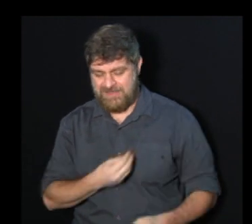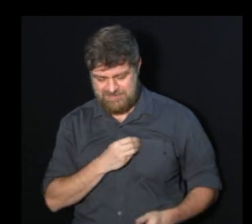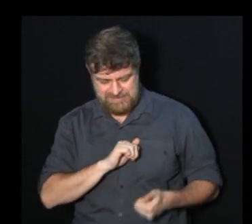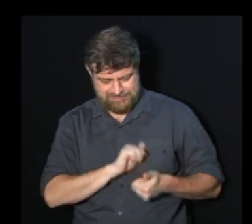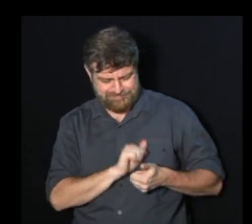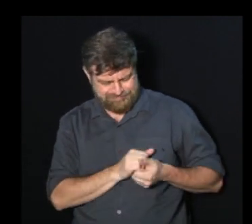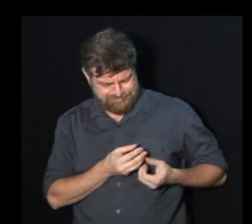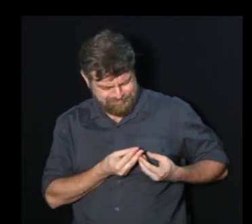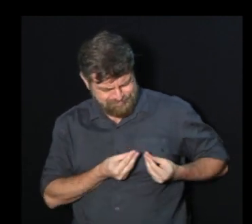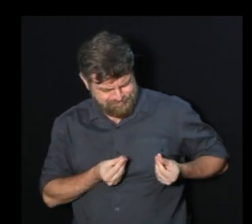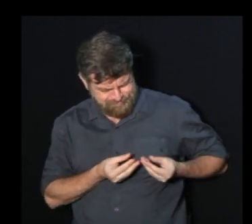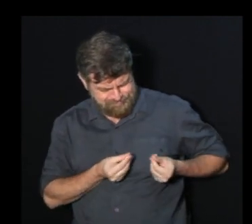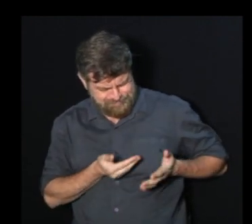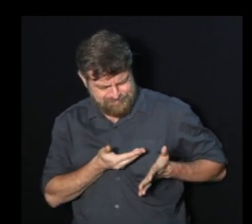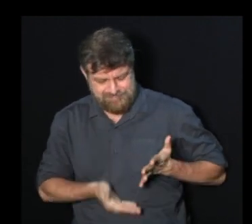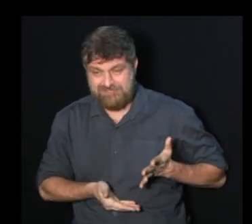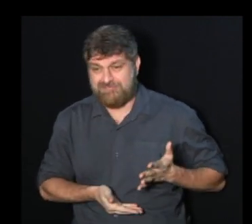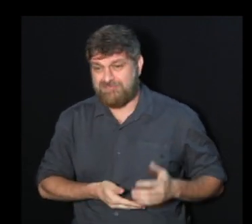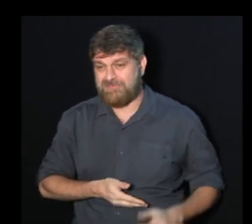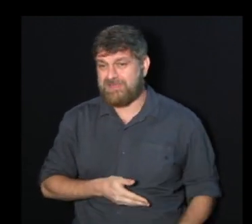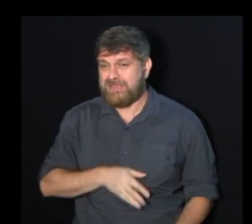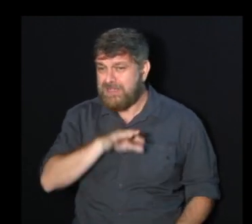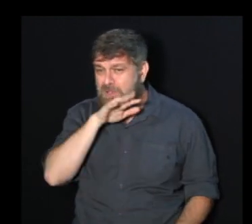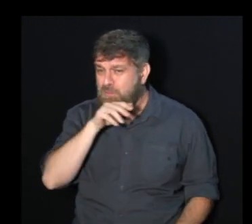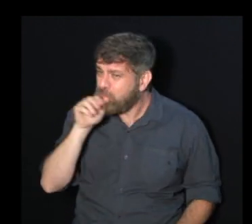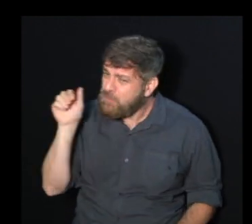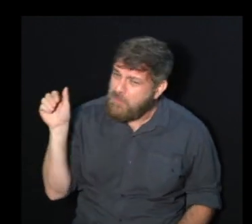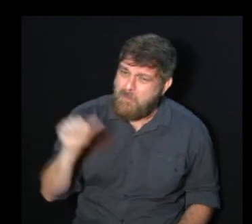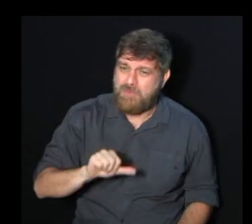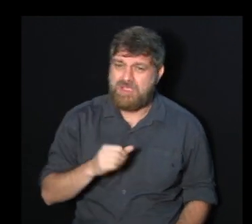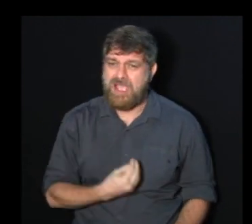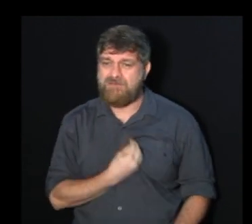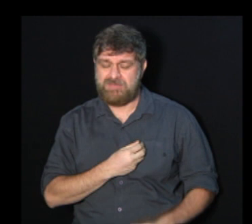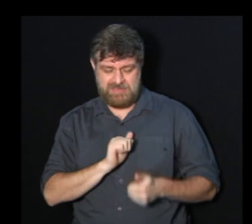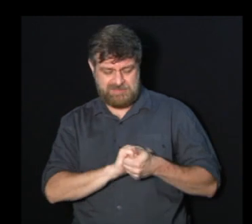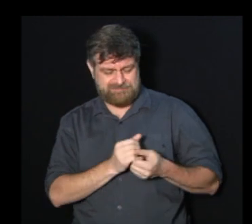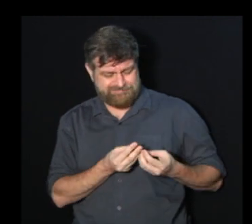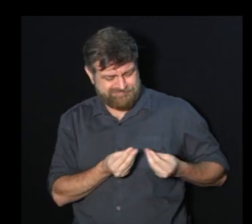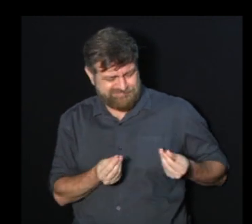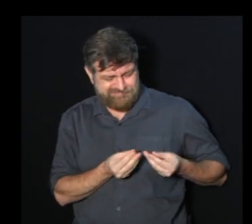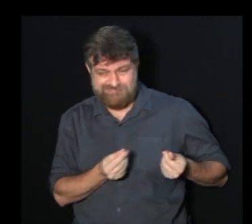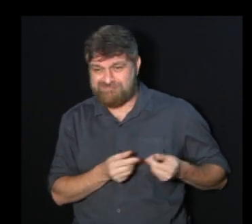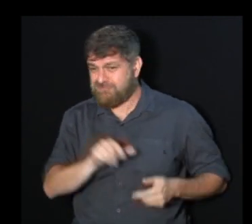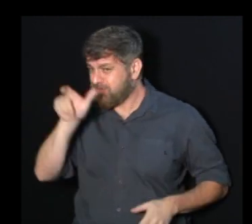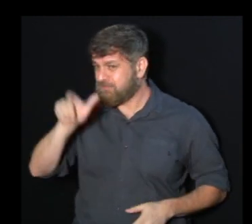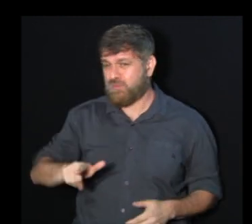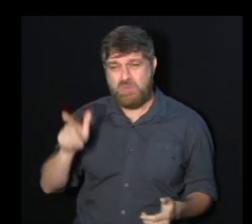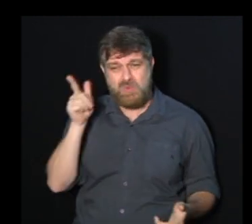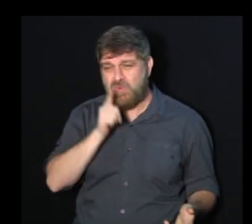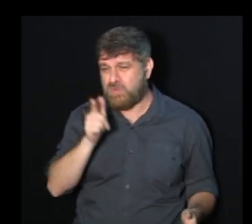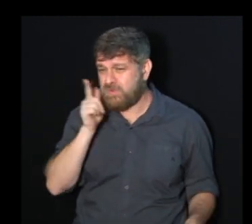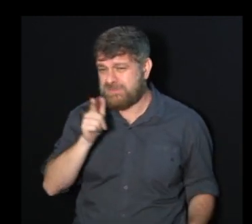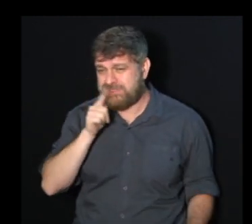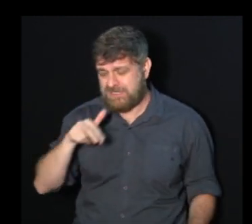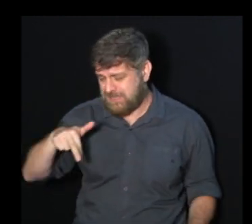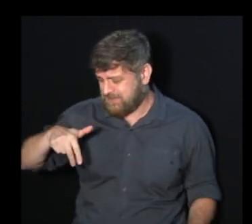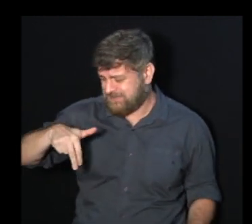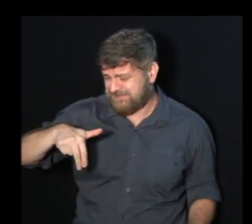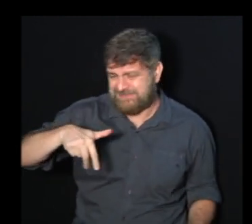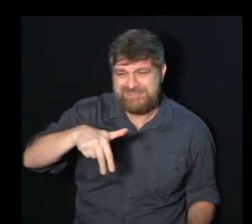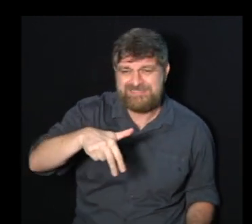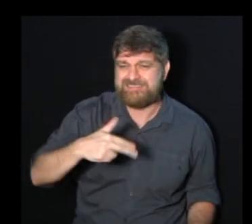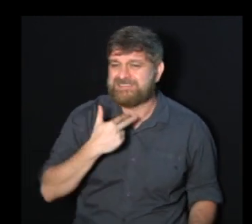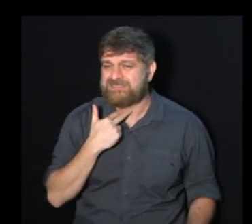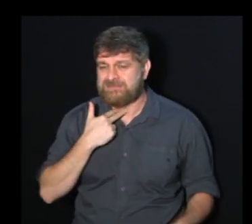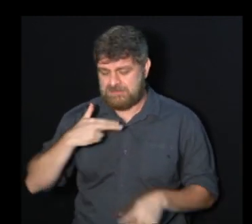vida. E esse é o pior problema, reduz qualidade de vida. Redução de qualidade de vida, o cara ele não vai conseguir andar bem, ele não vai